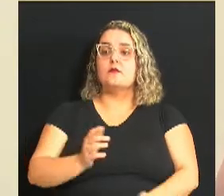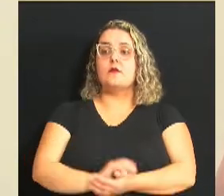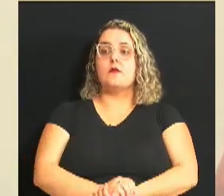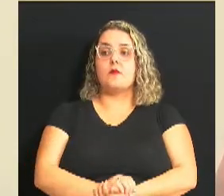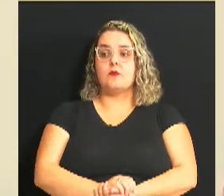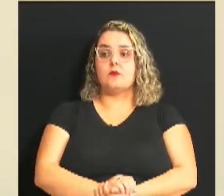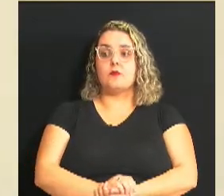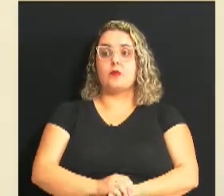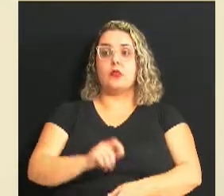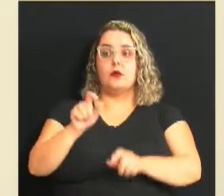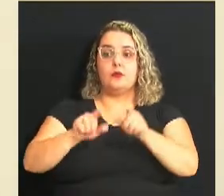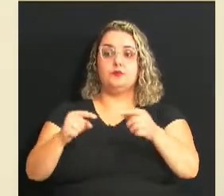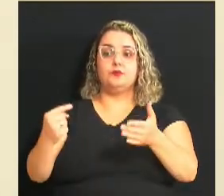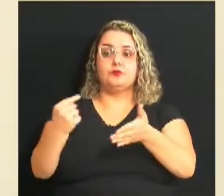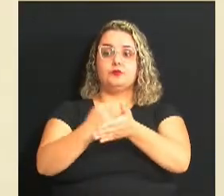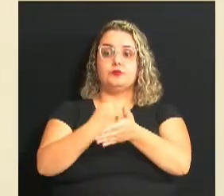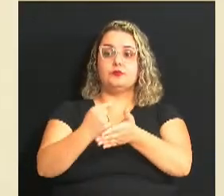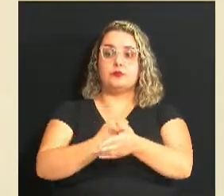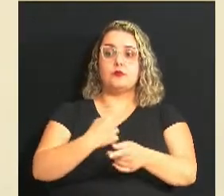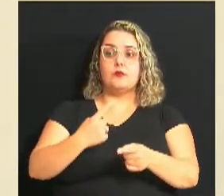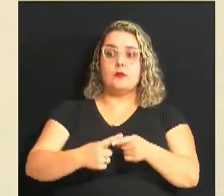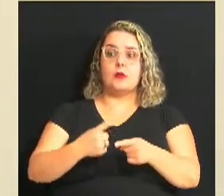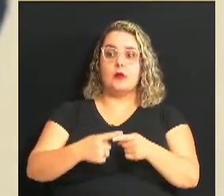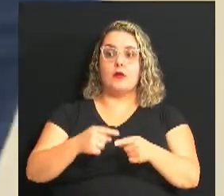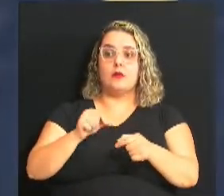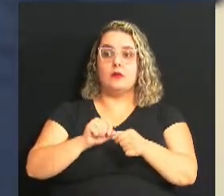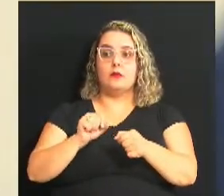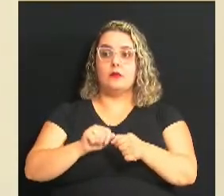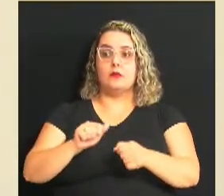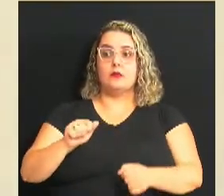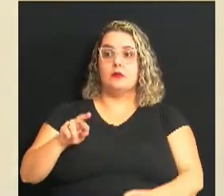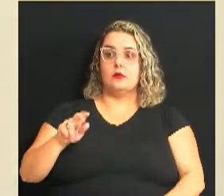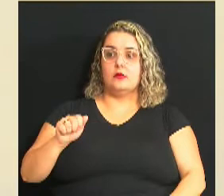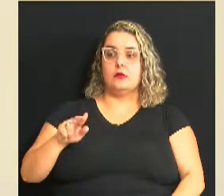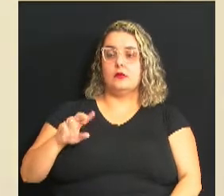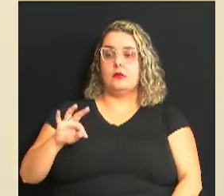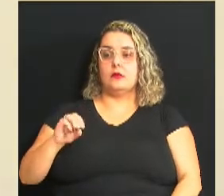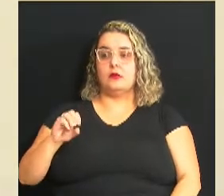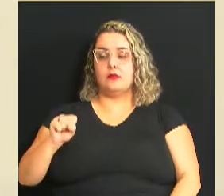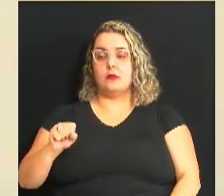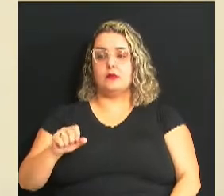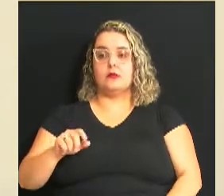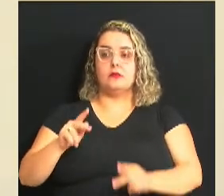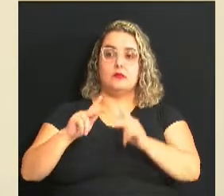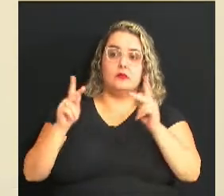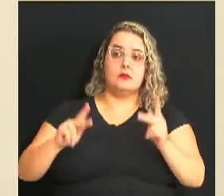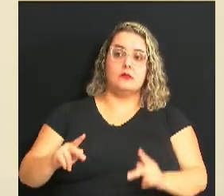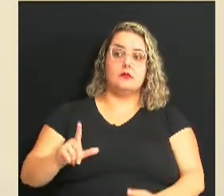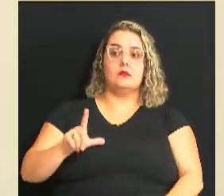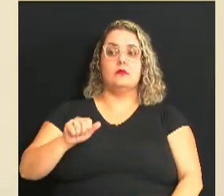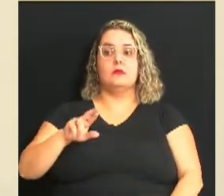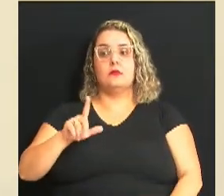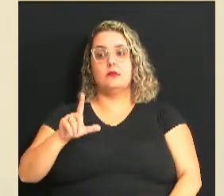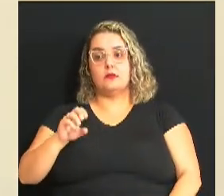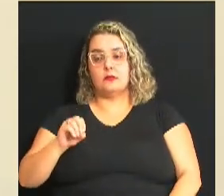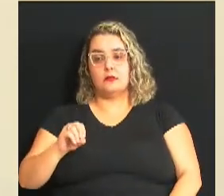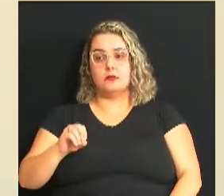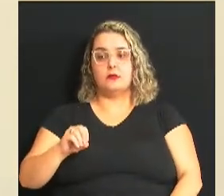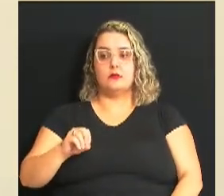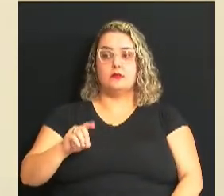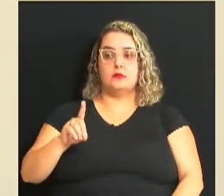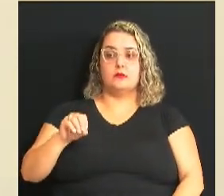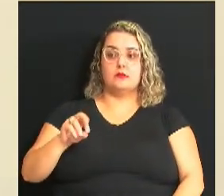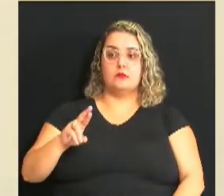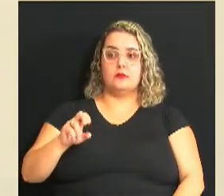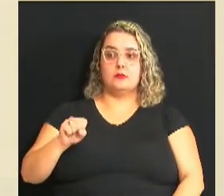nos questionaram, por que vocês não fazem na Arautos da Paz, por que vocês não fazem no Largo do Rosário? E eu acho que